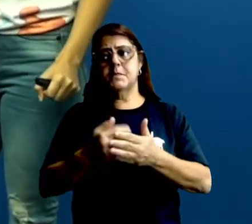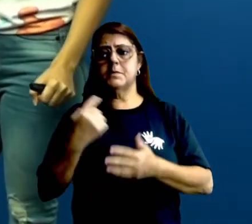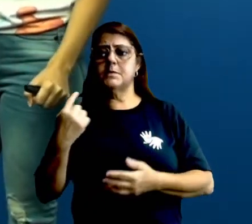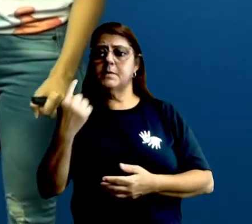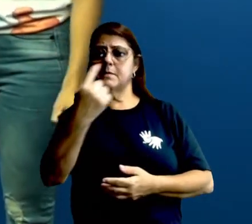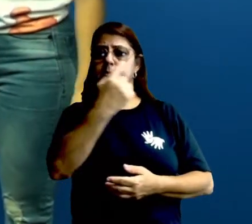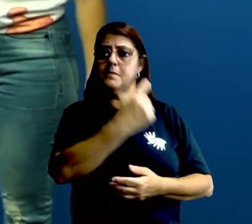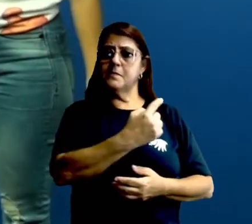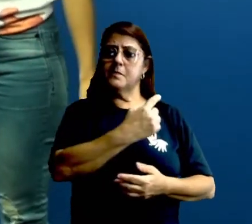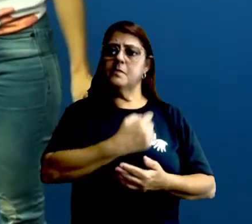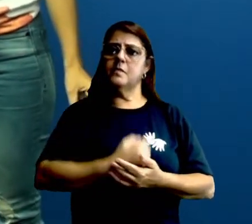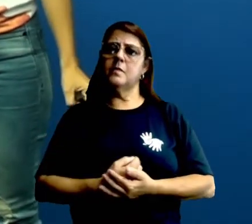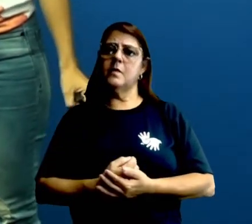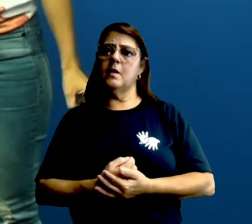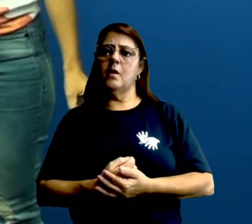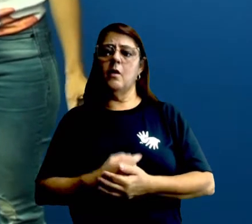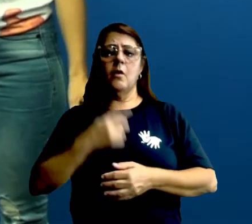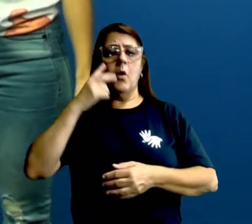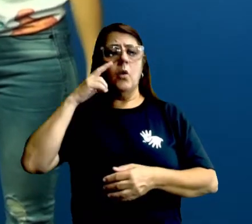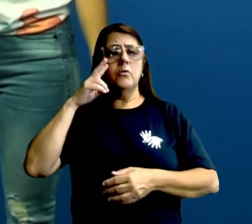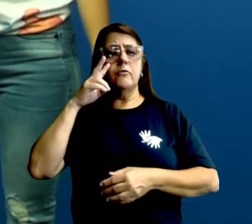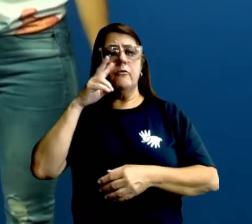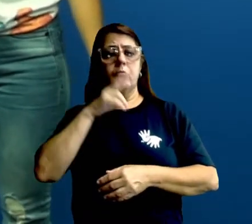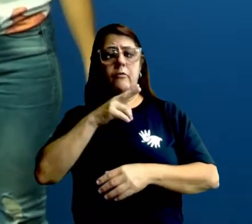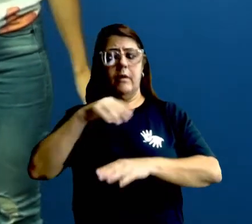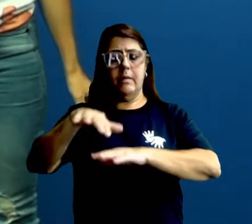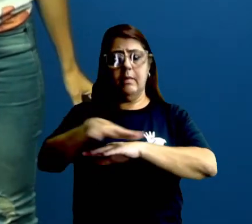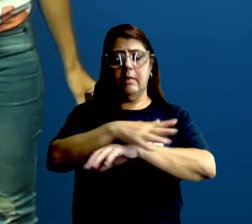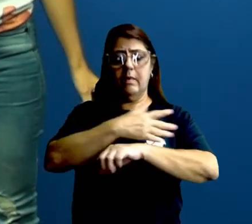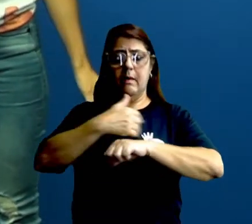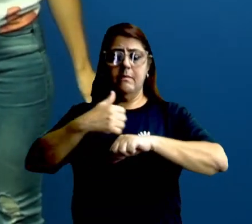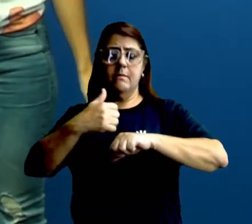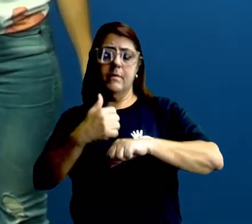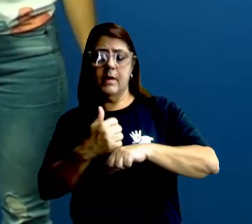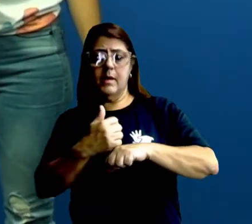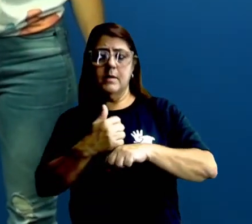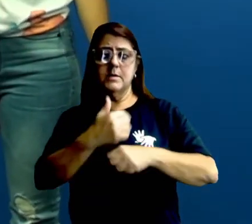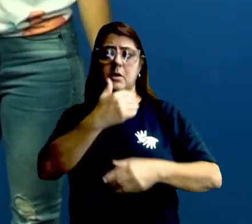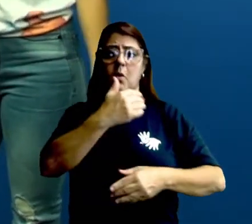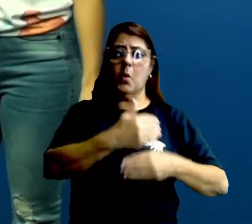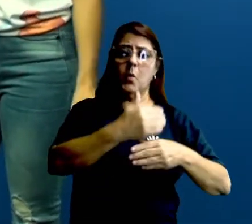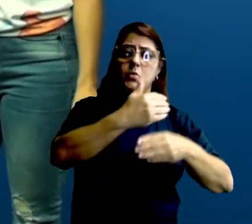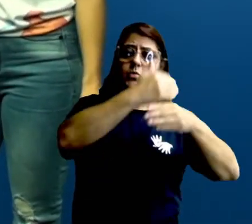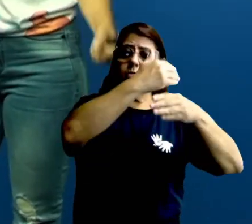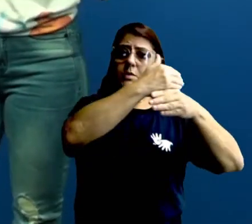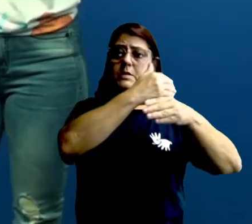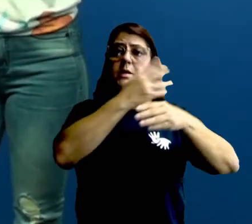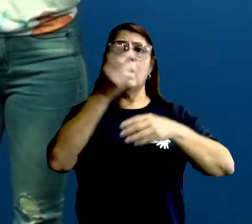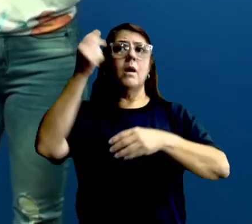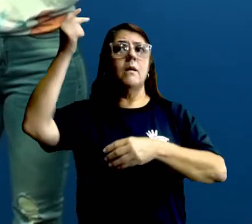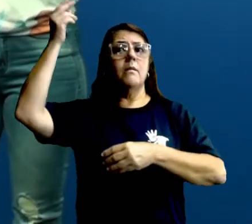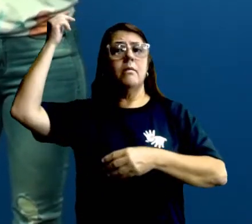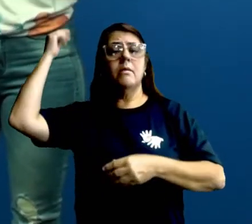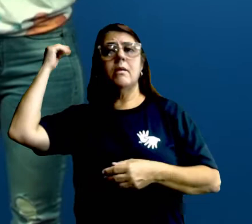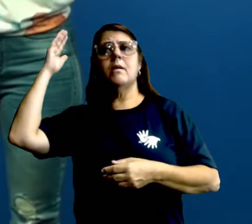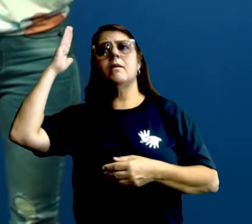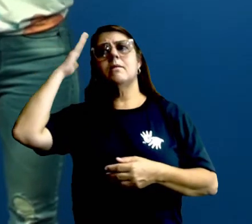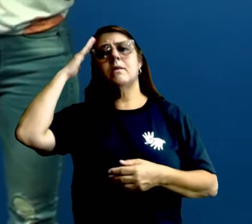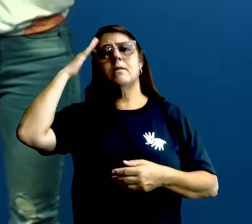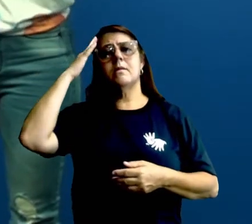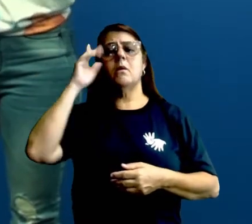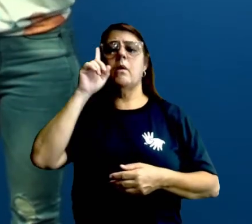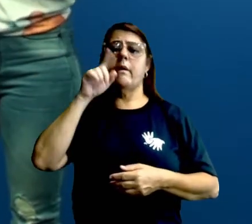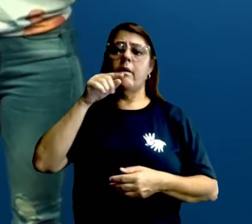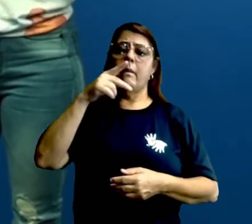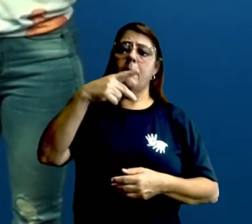gente. Então, ao passar pela praça, ao passar por uma construção antiga, você já deve entender que aquilo